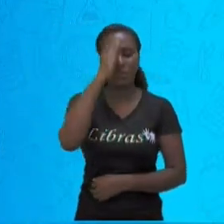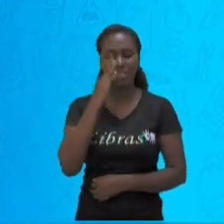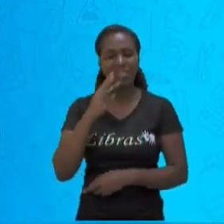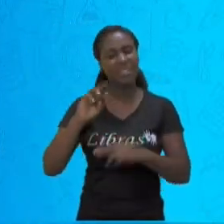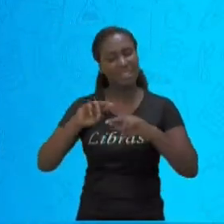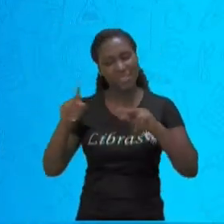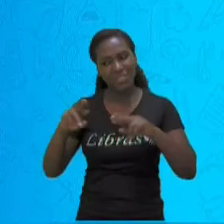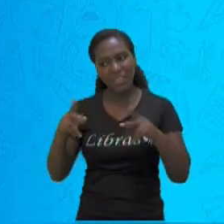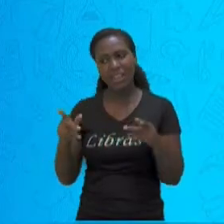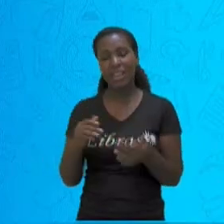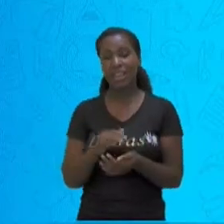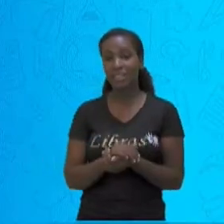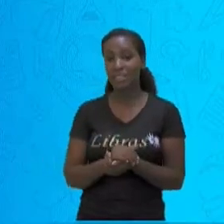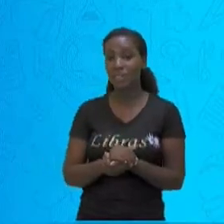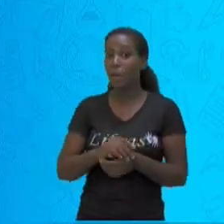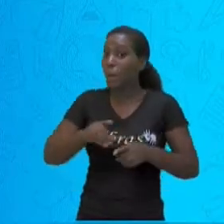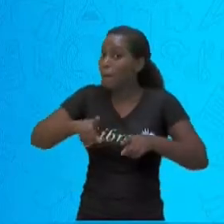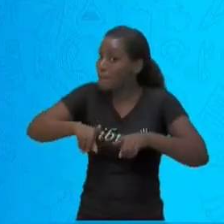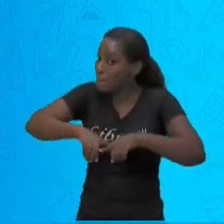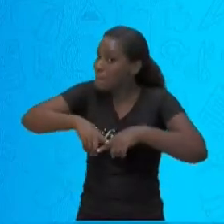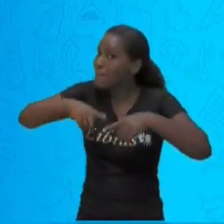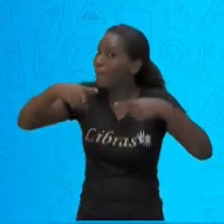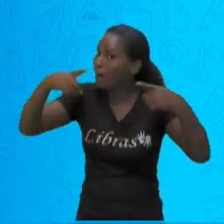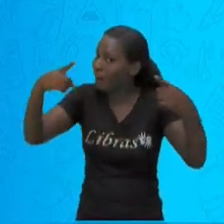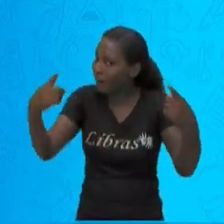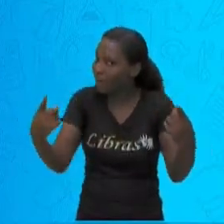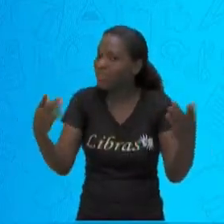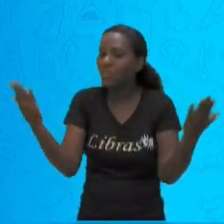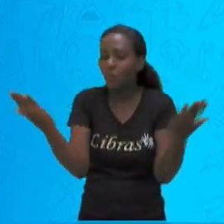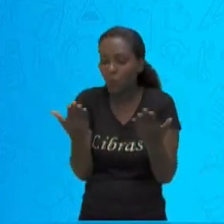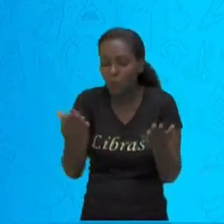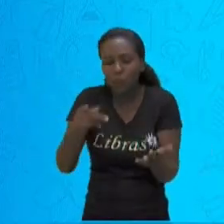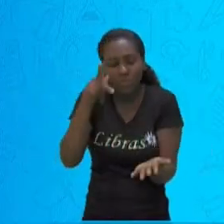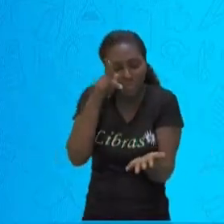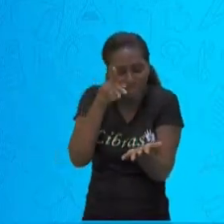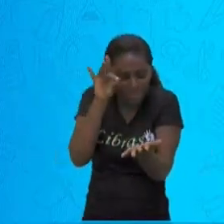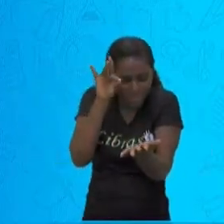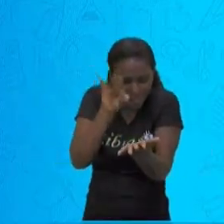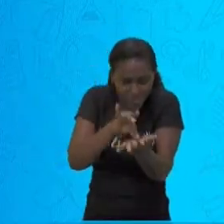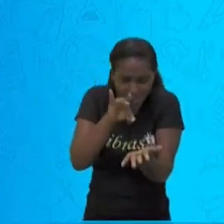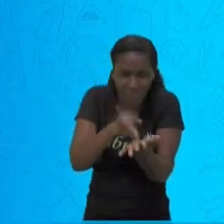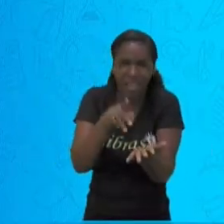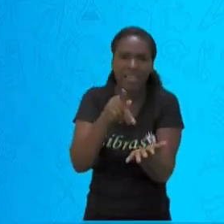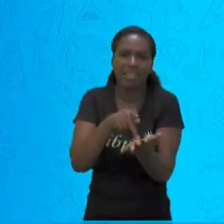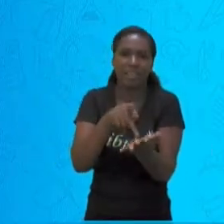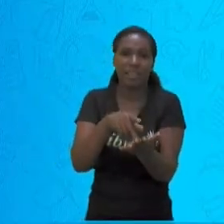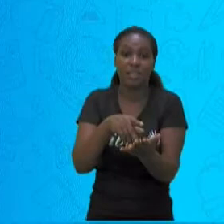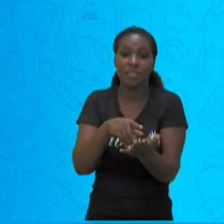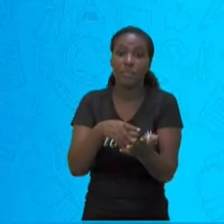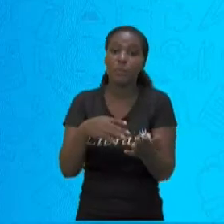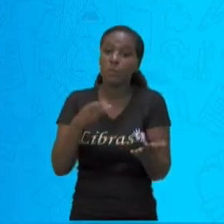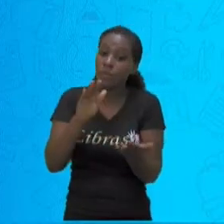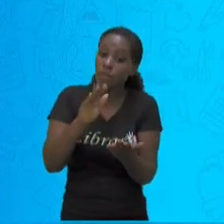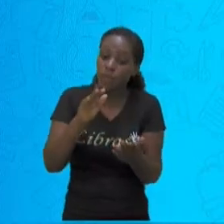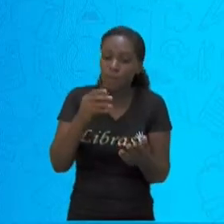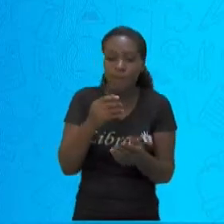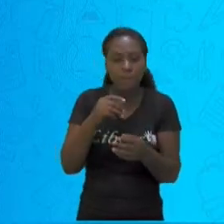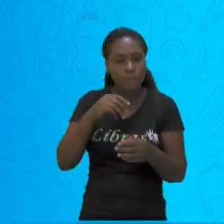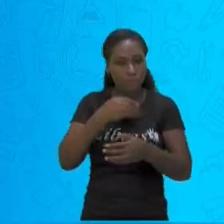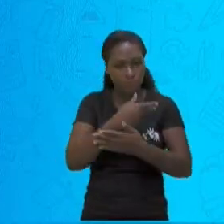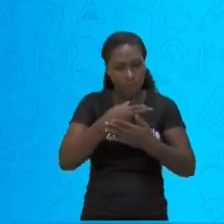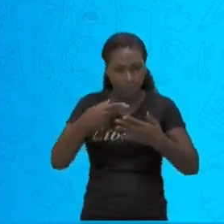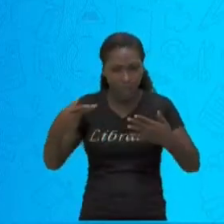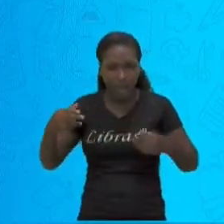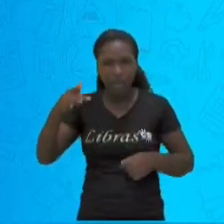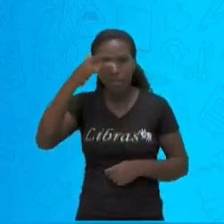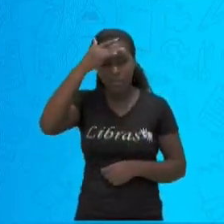desconhecem o hino nacional brasileiro, desconhecem muitos valadarenses, desconhecem o hino